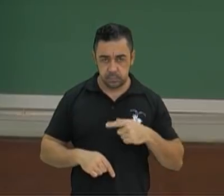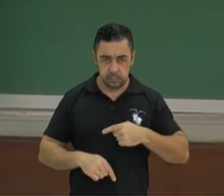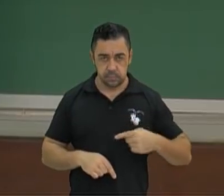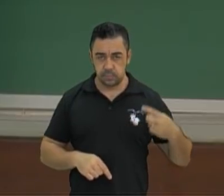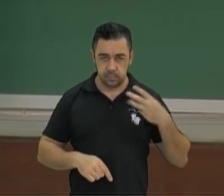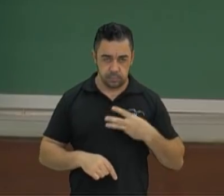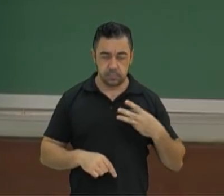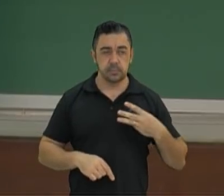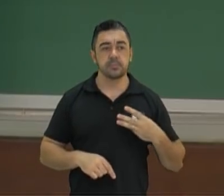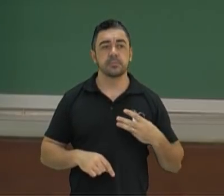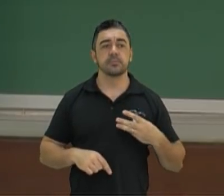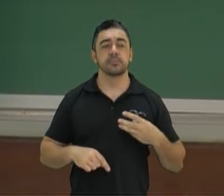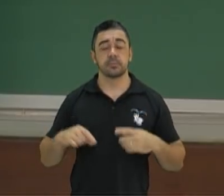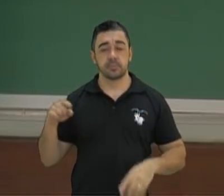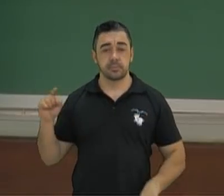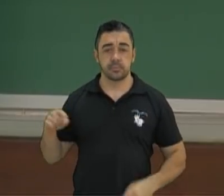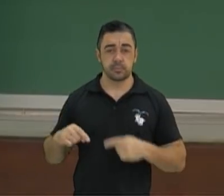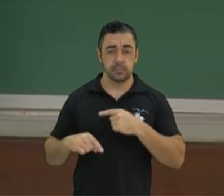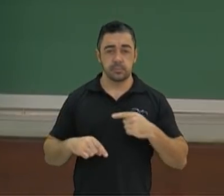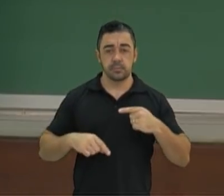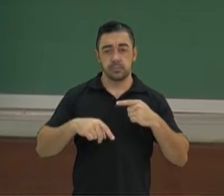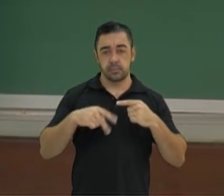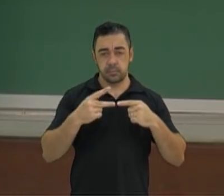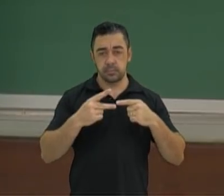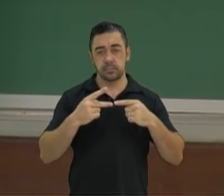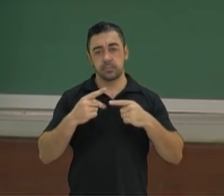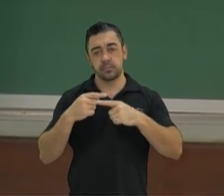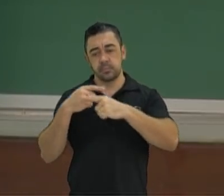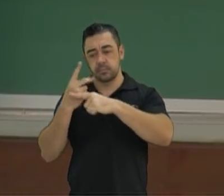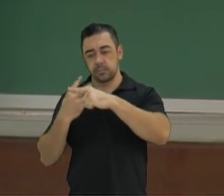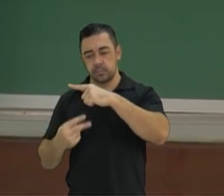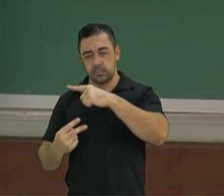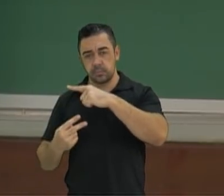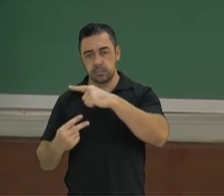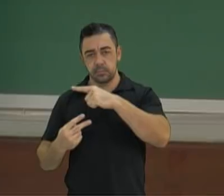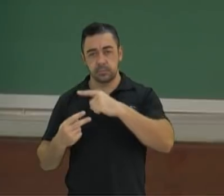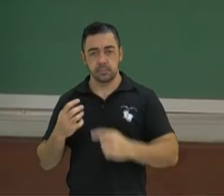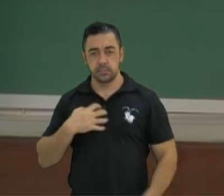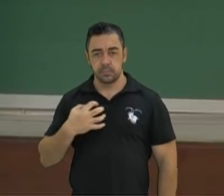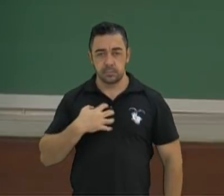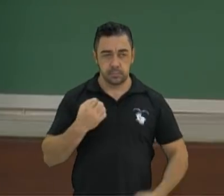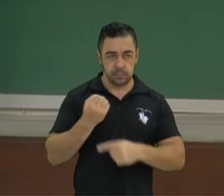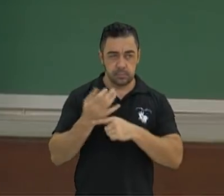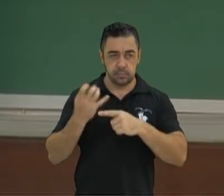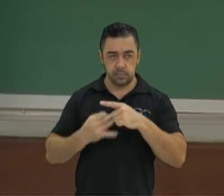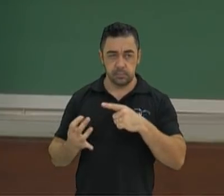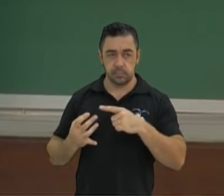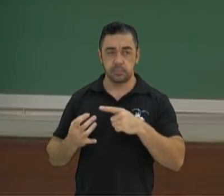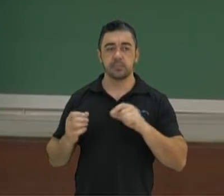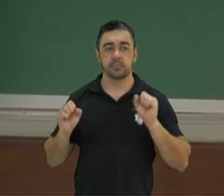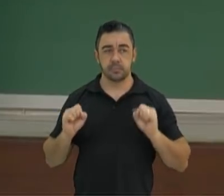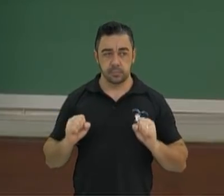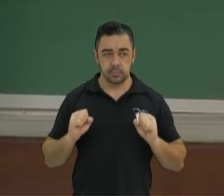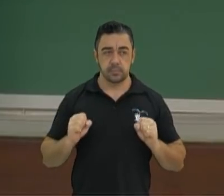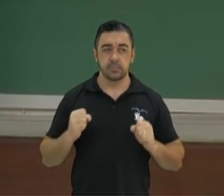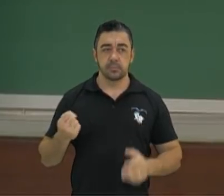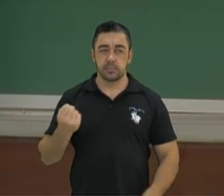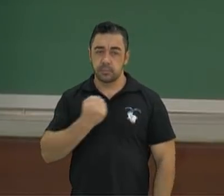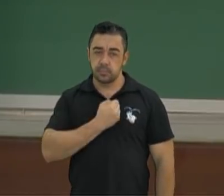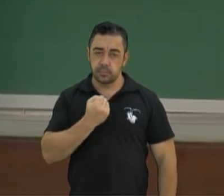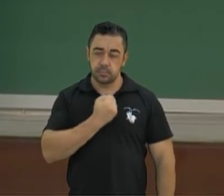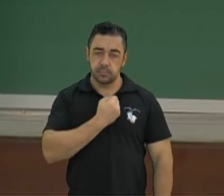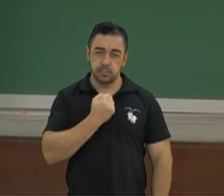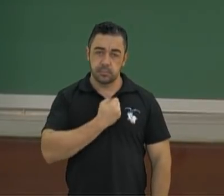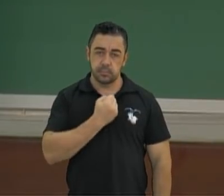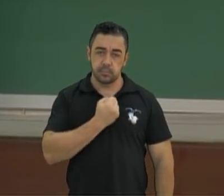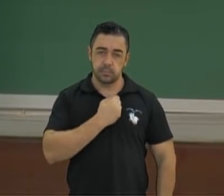esses 2,5 graus sob a forma de fração, tá? Na verdade, aqui a gente tem um número que a gente chama de